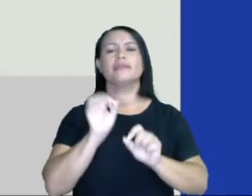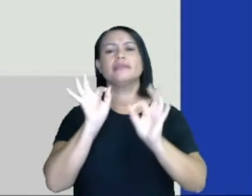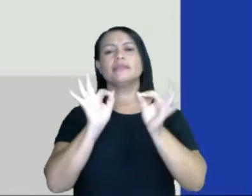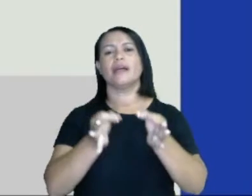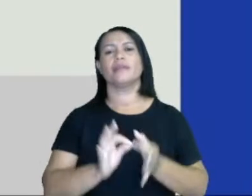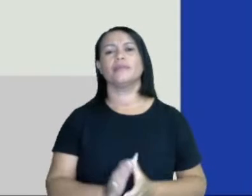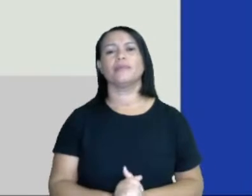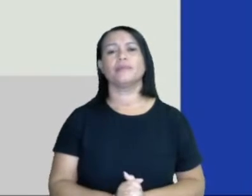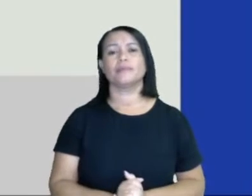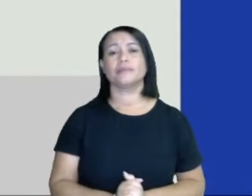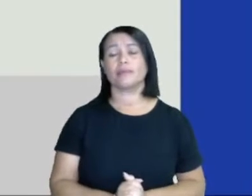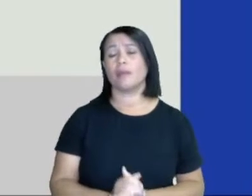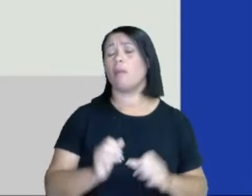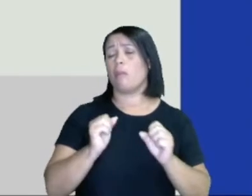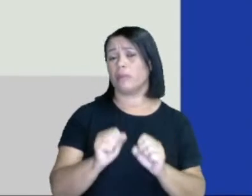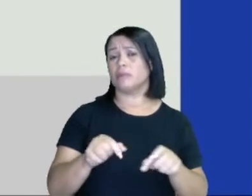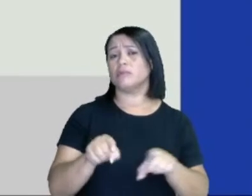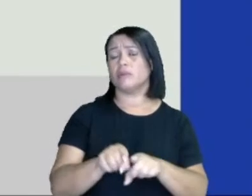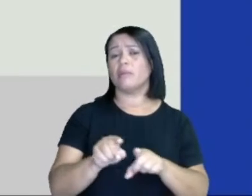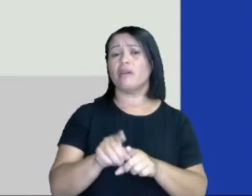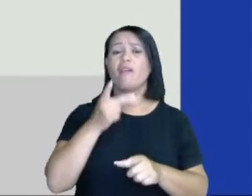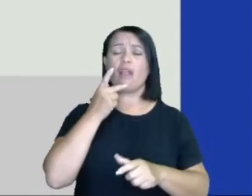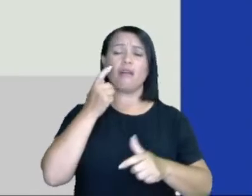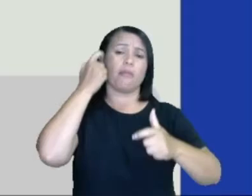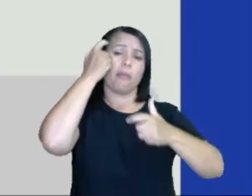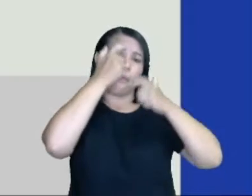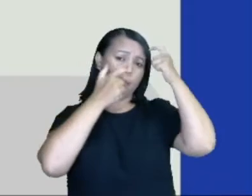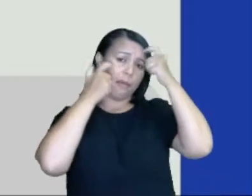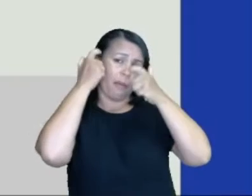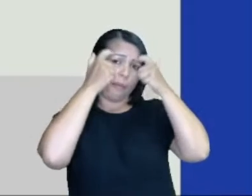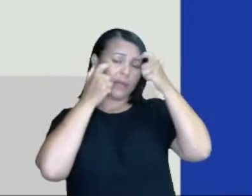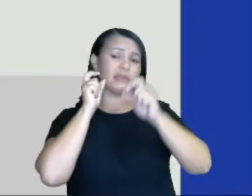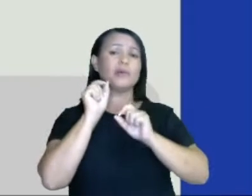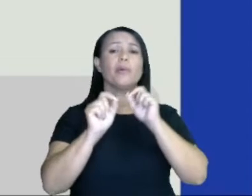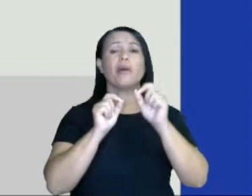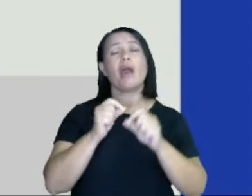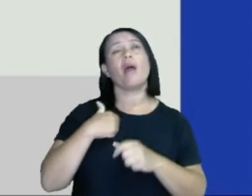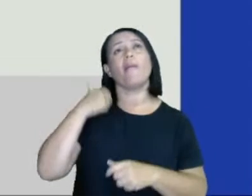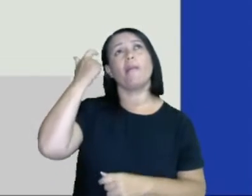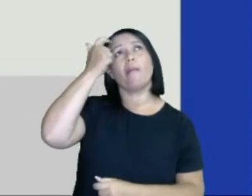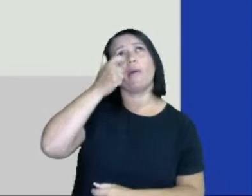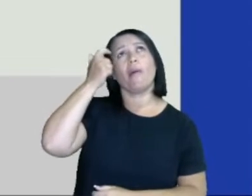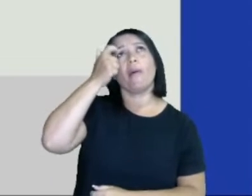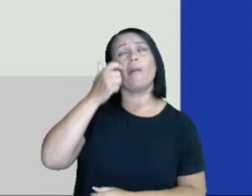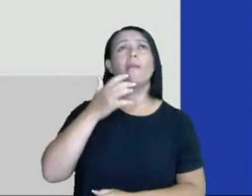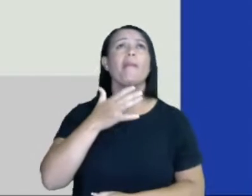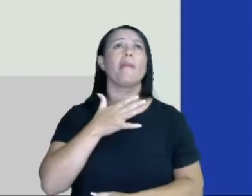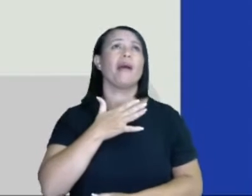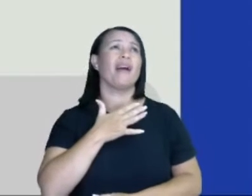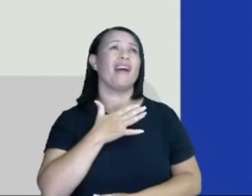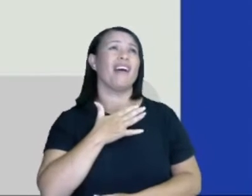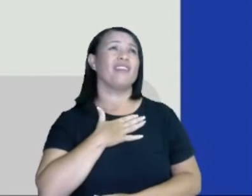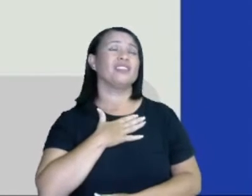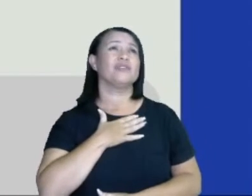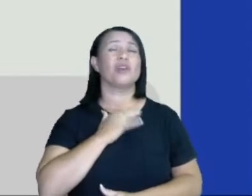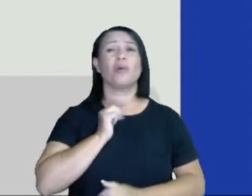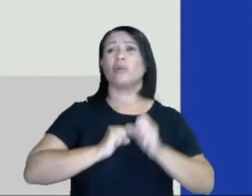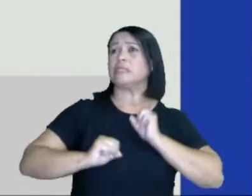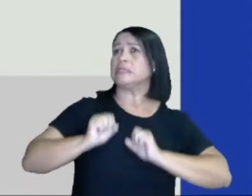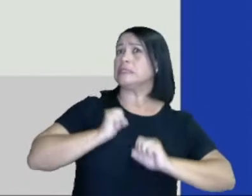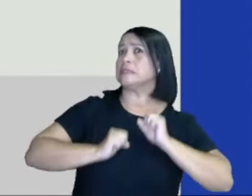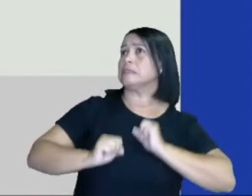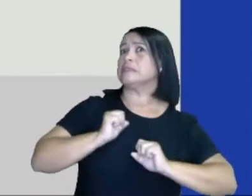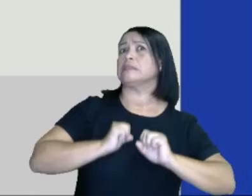certo? A gente pode falar de preocupação com me preocupa, me inquieta,